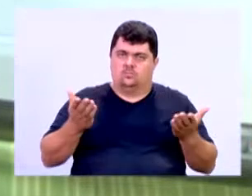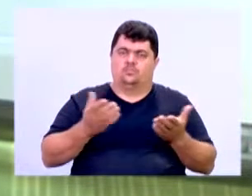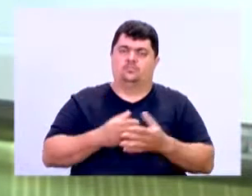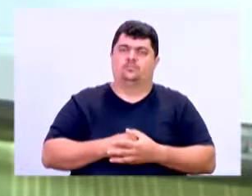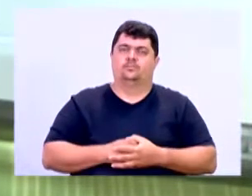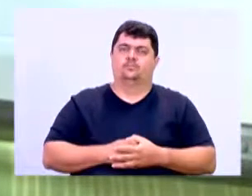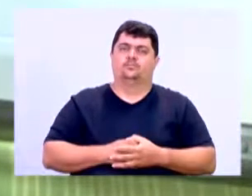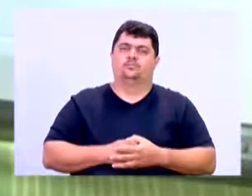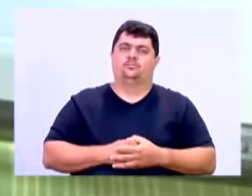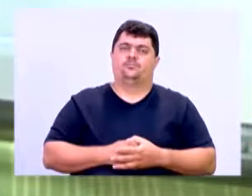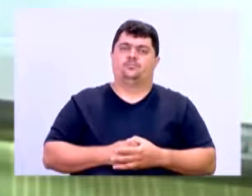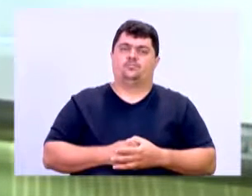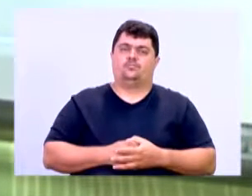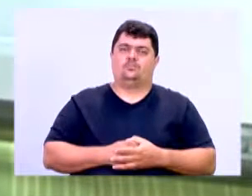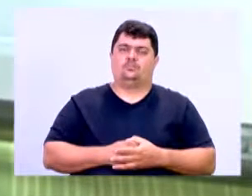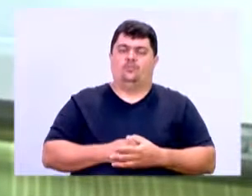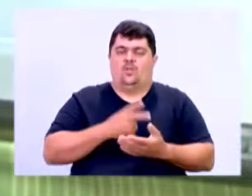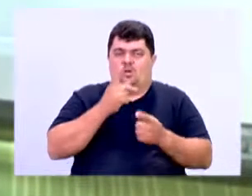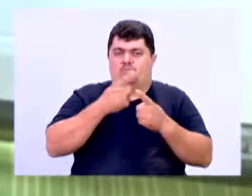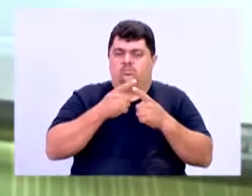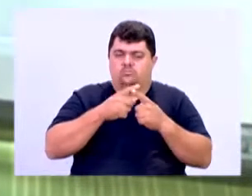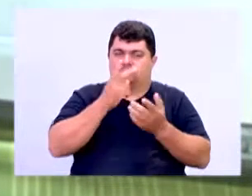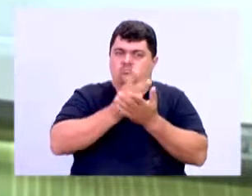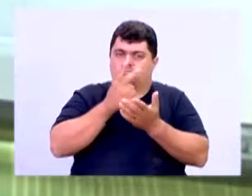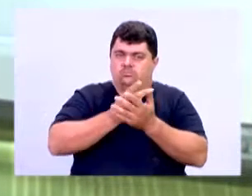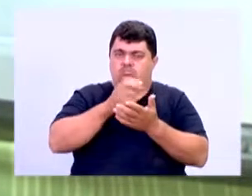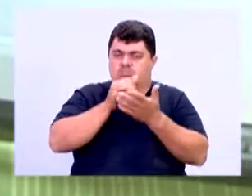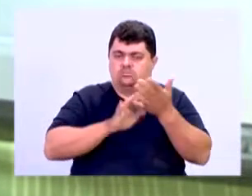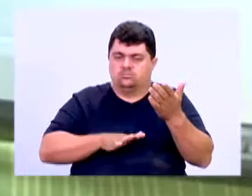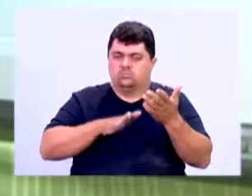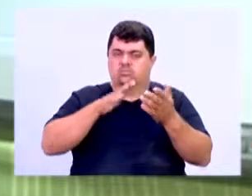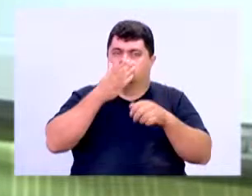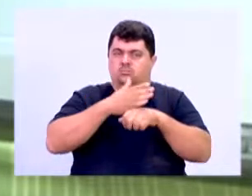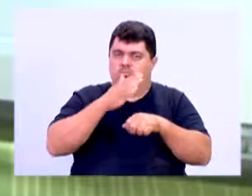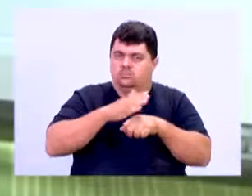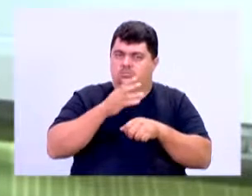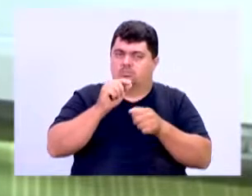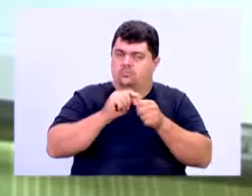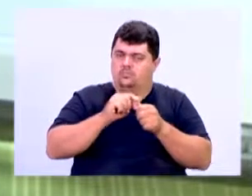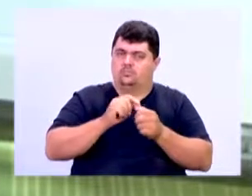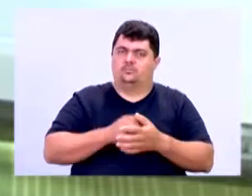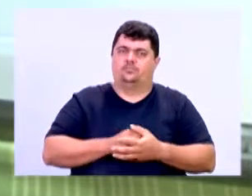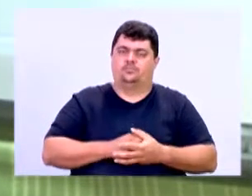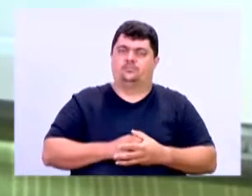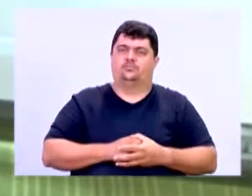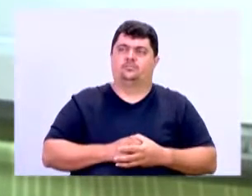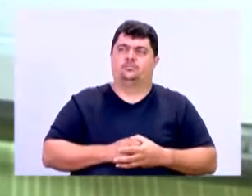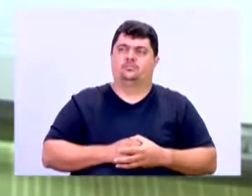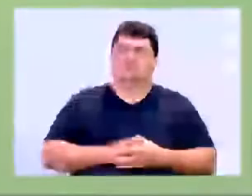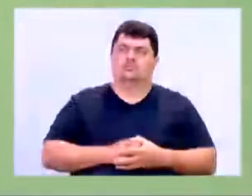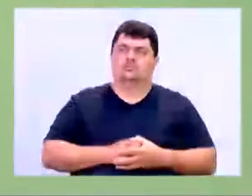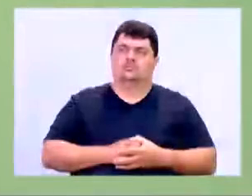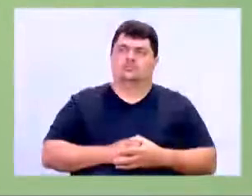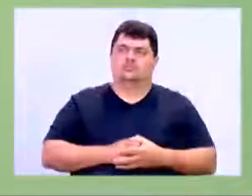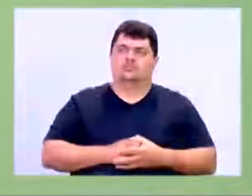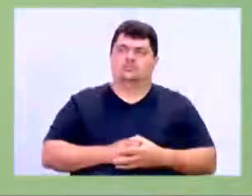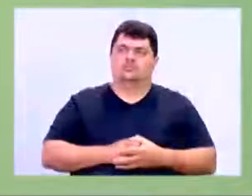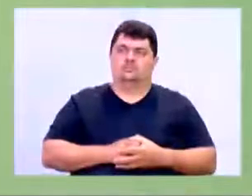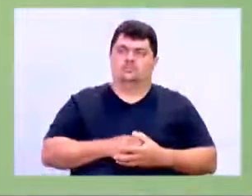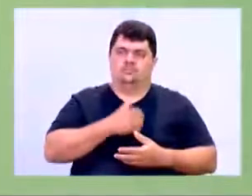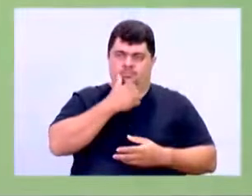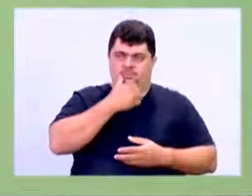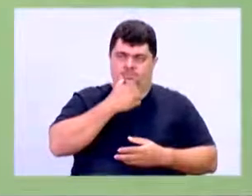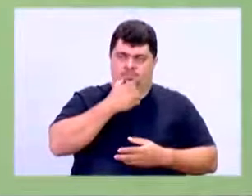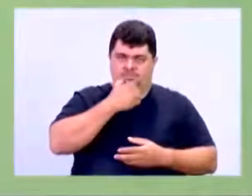iniciais para que você possa dar continuidade com a leitura do material da apostila. Vamos a eles, então.